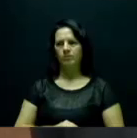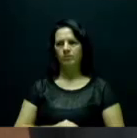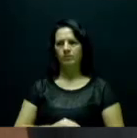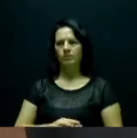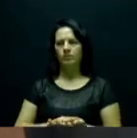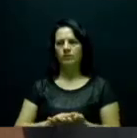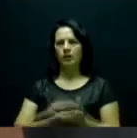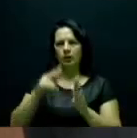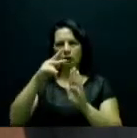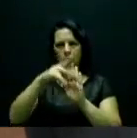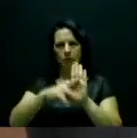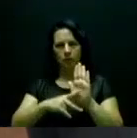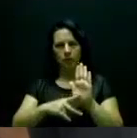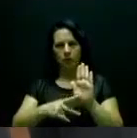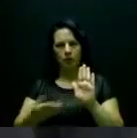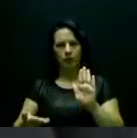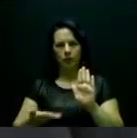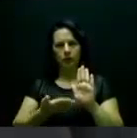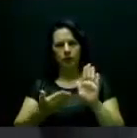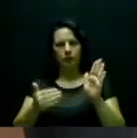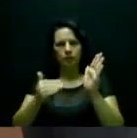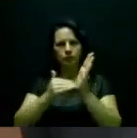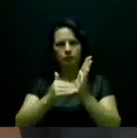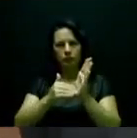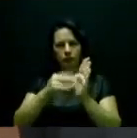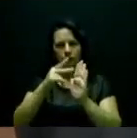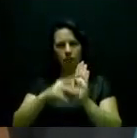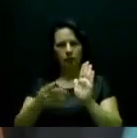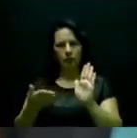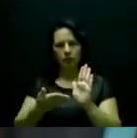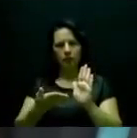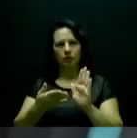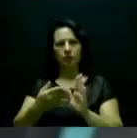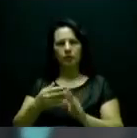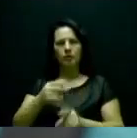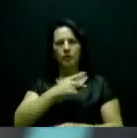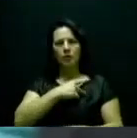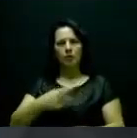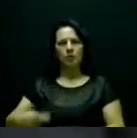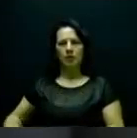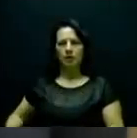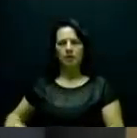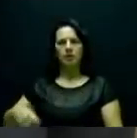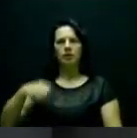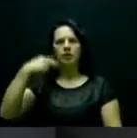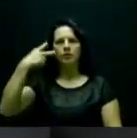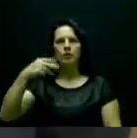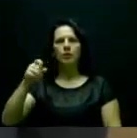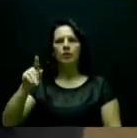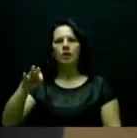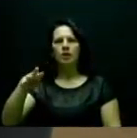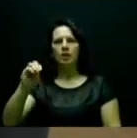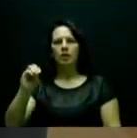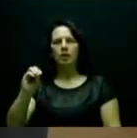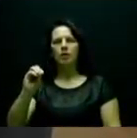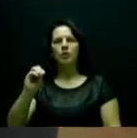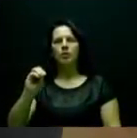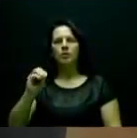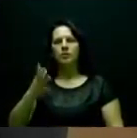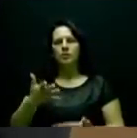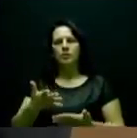aos projetos que entraram em última hora na pauta. Ao nosso lado está o presidente da Câmara Municipal do Cubatão, vereador Aguinaldo Araújo.